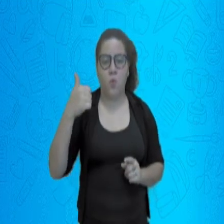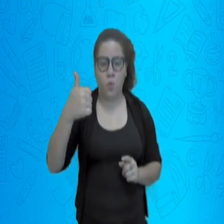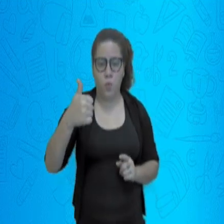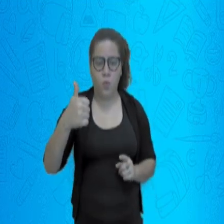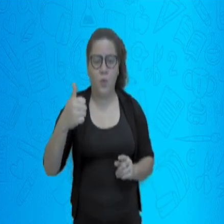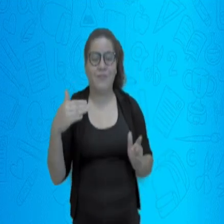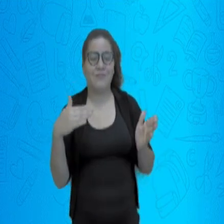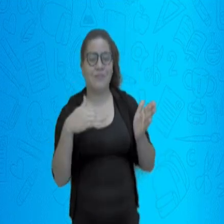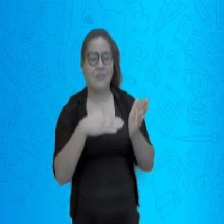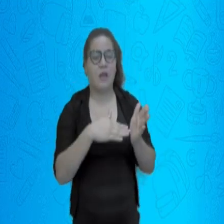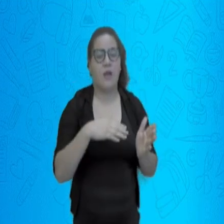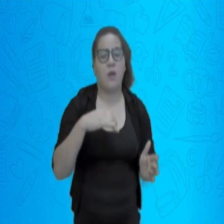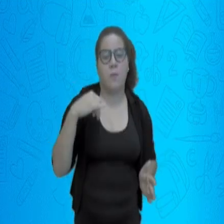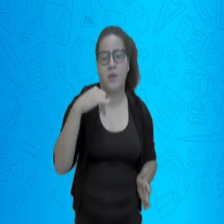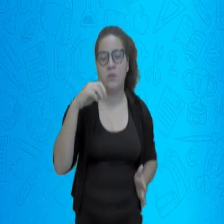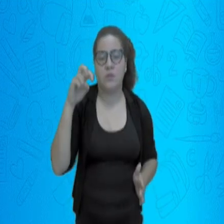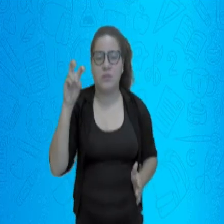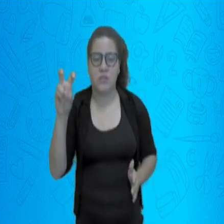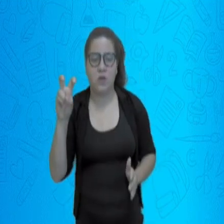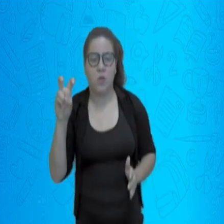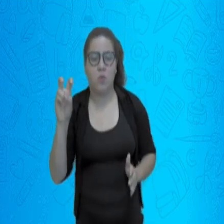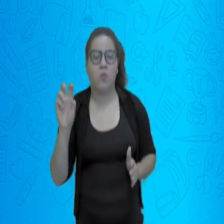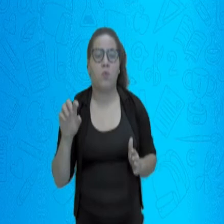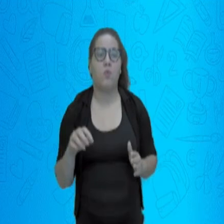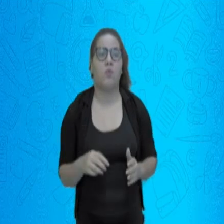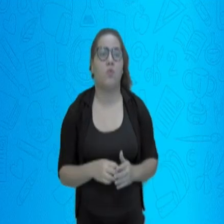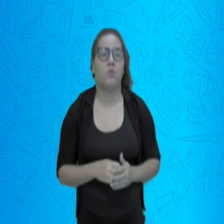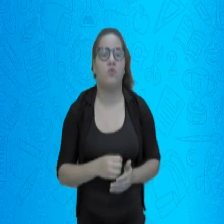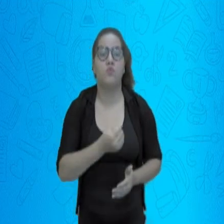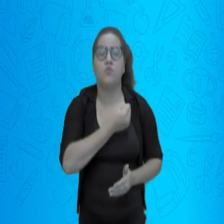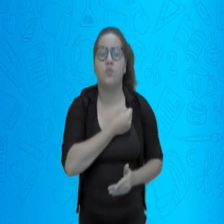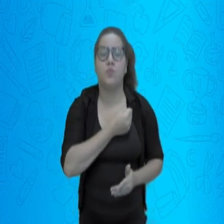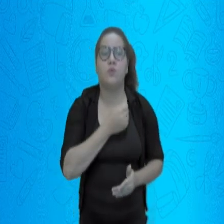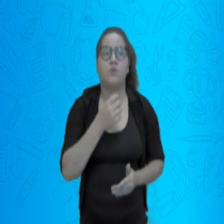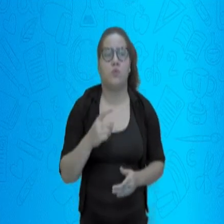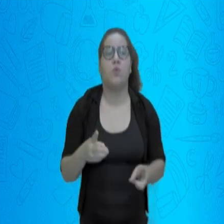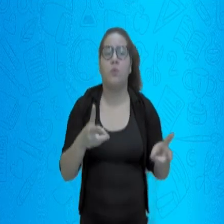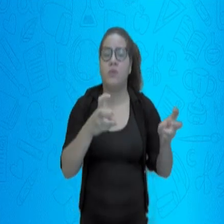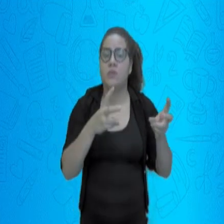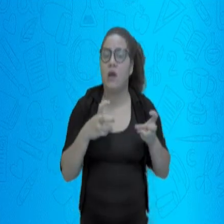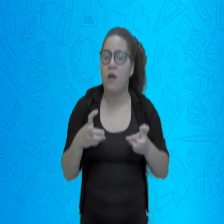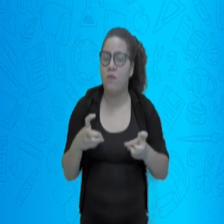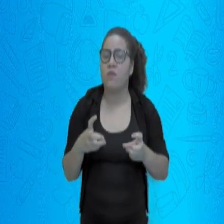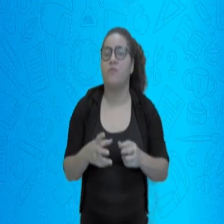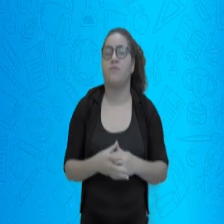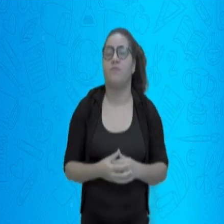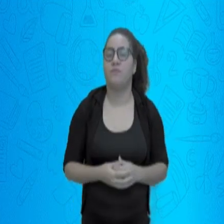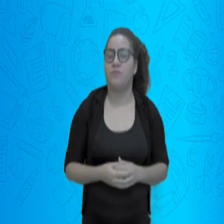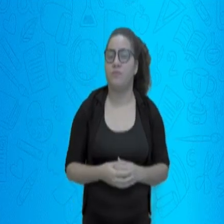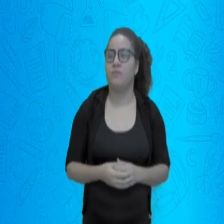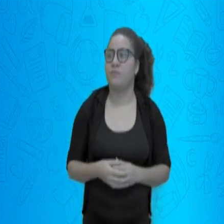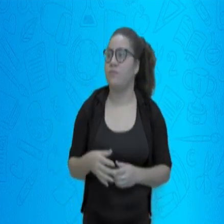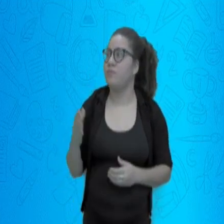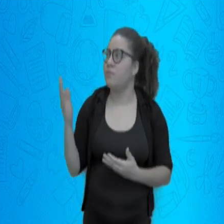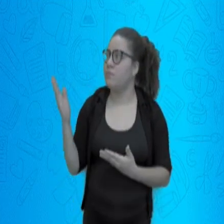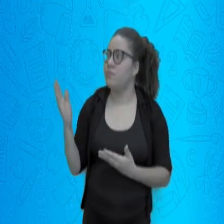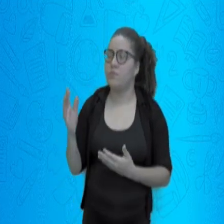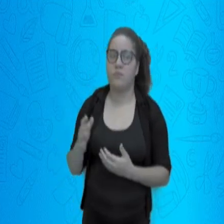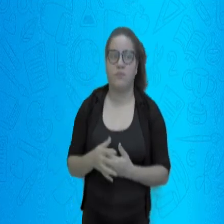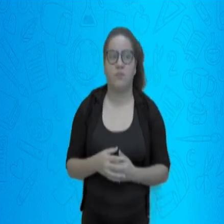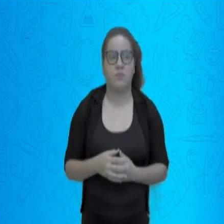ó. 1, 2, 3, 4,